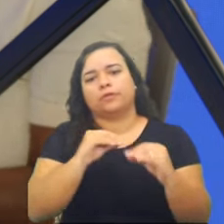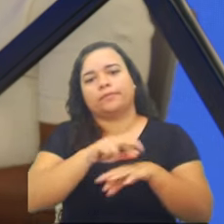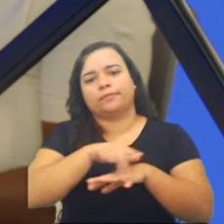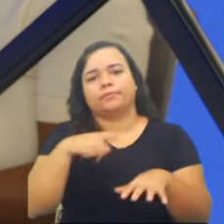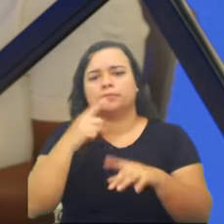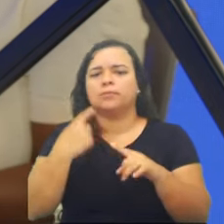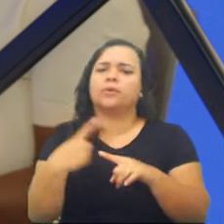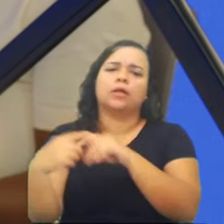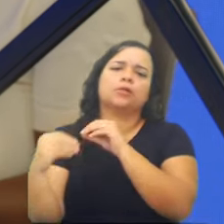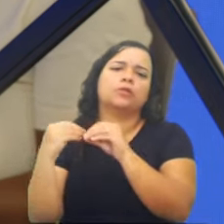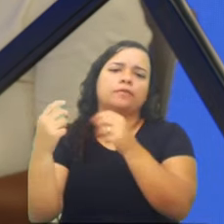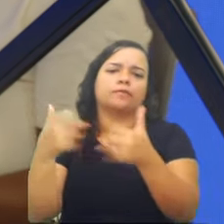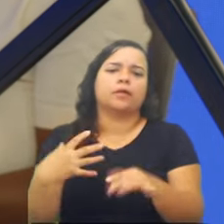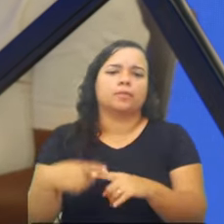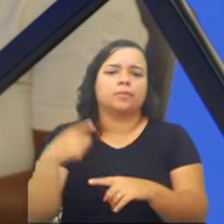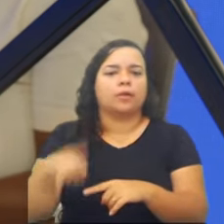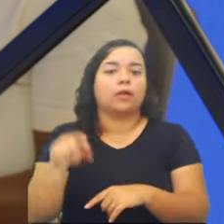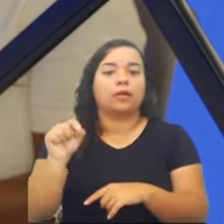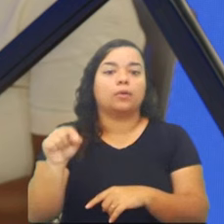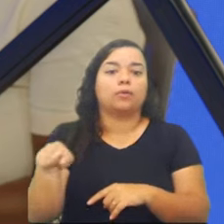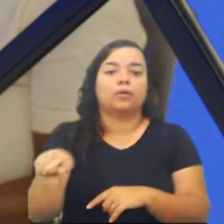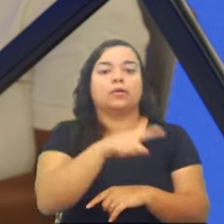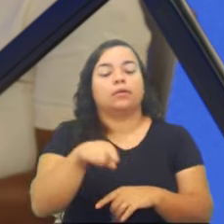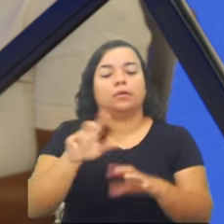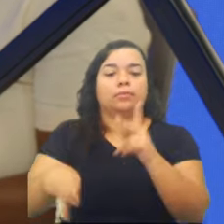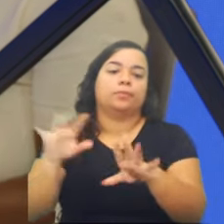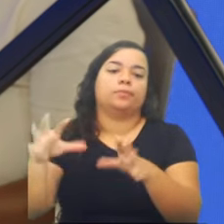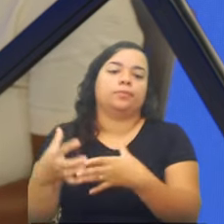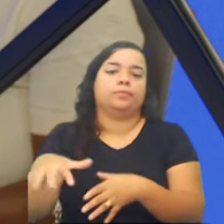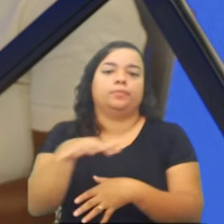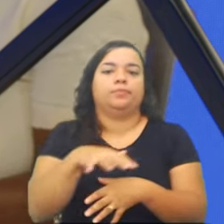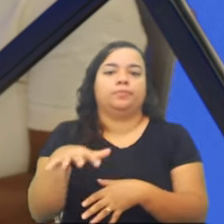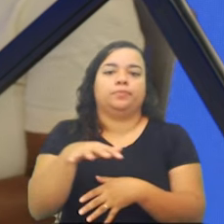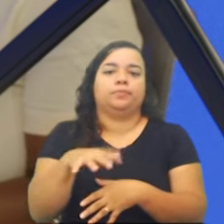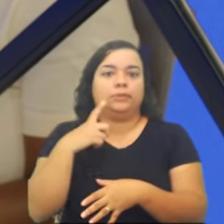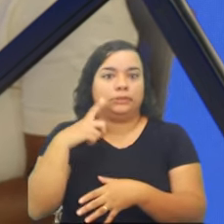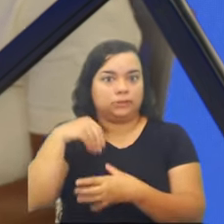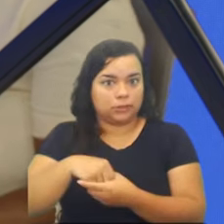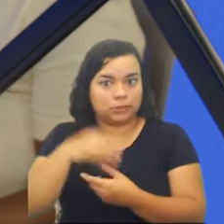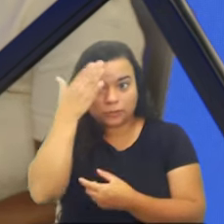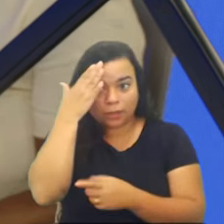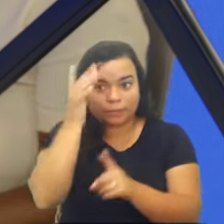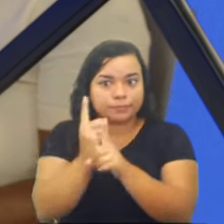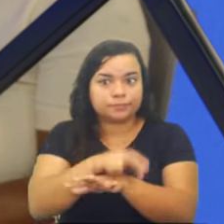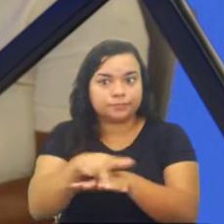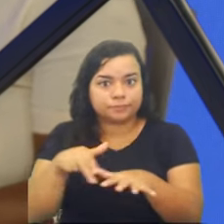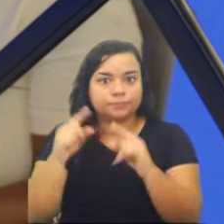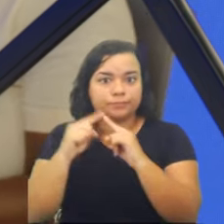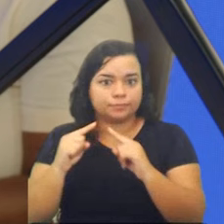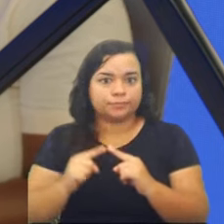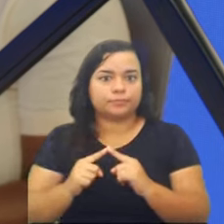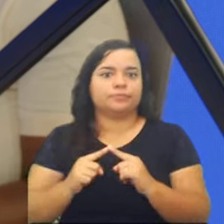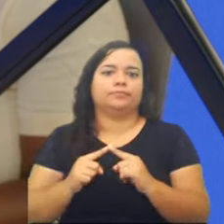pessoa fala nossa Por que que você tá falando de novela porque é onde chega pro povo que não tá na bolha é porque a gente